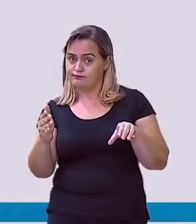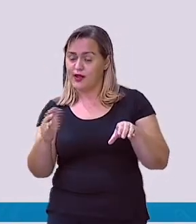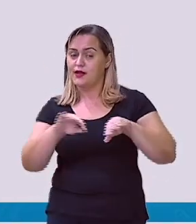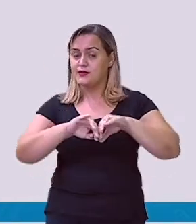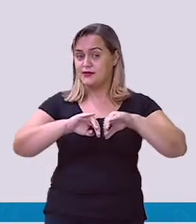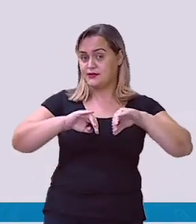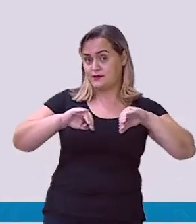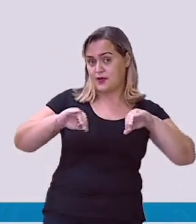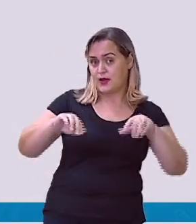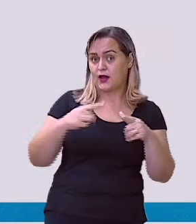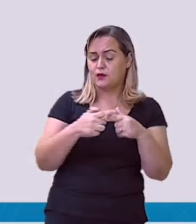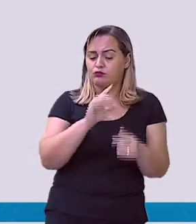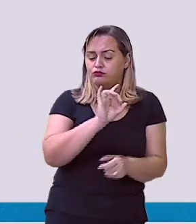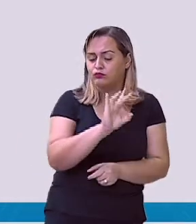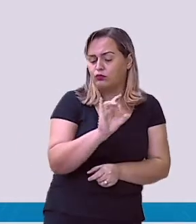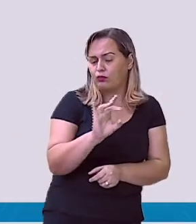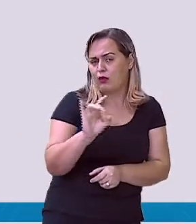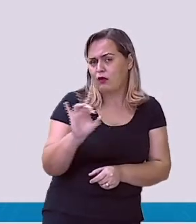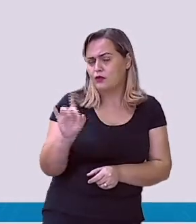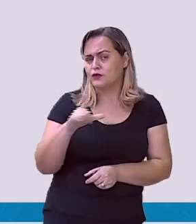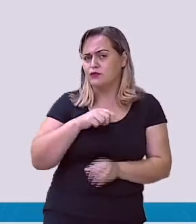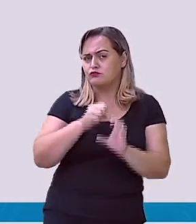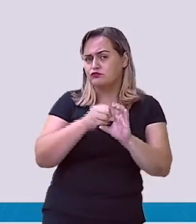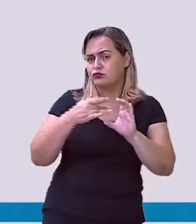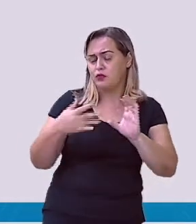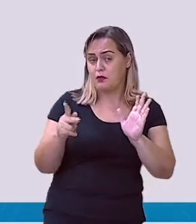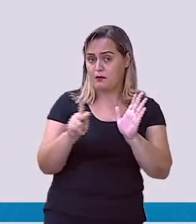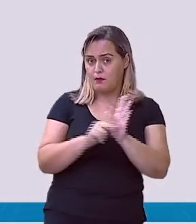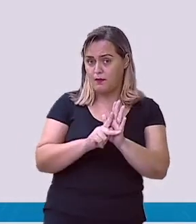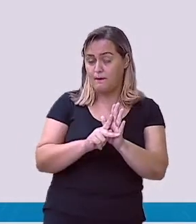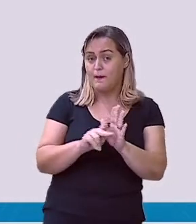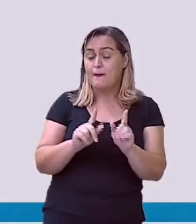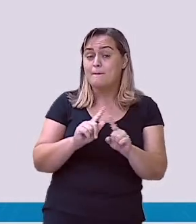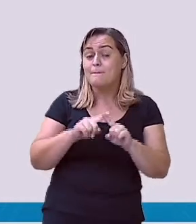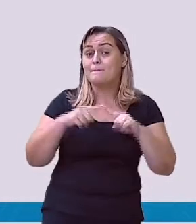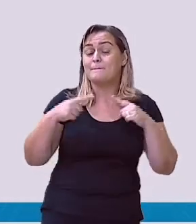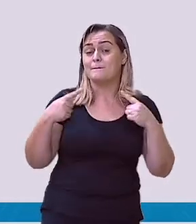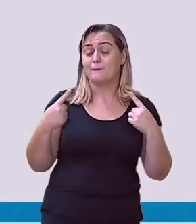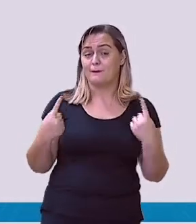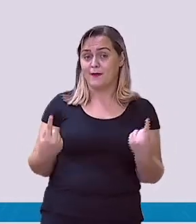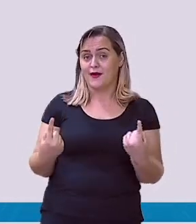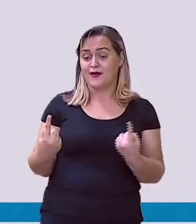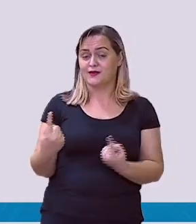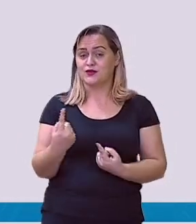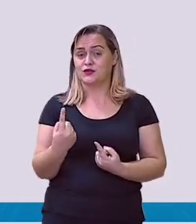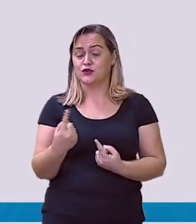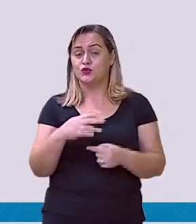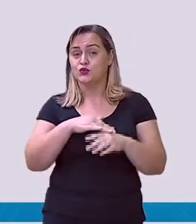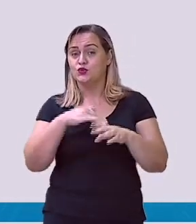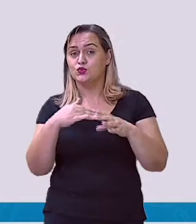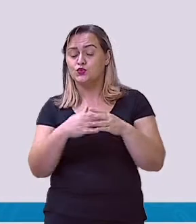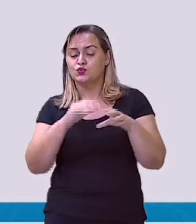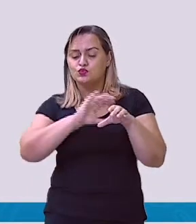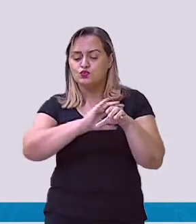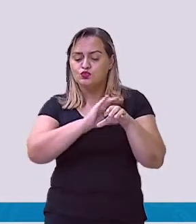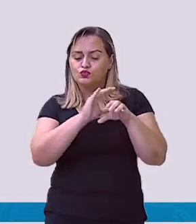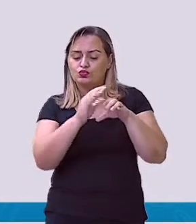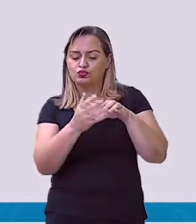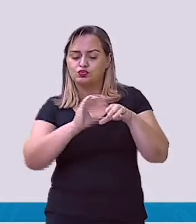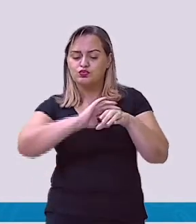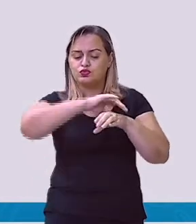a água, a crosta e a atmosfera. Mas, para tornar